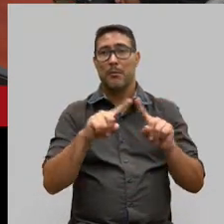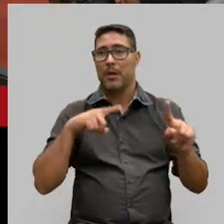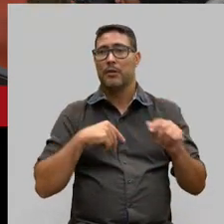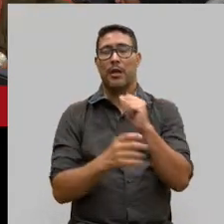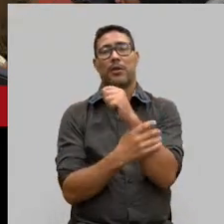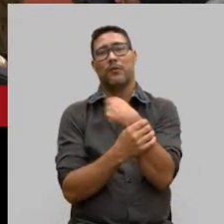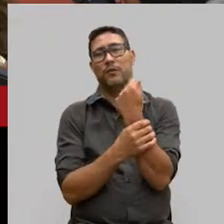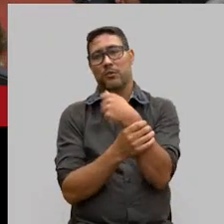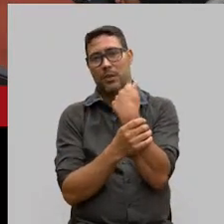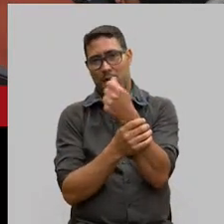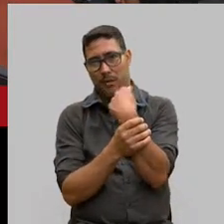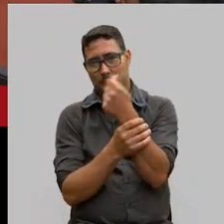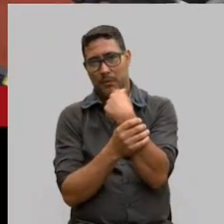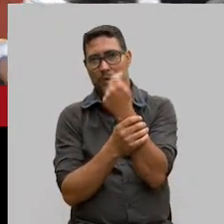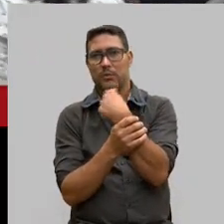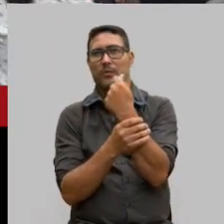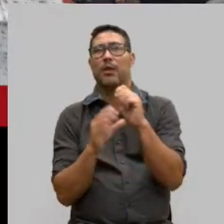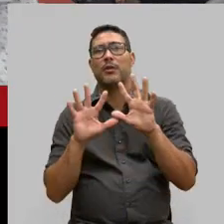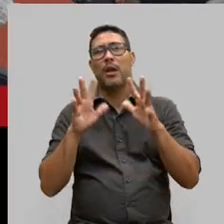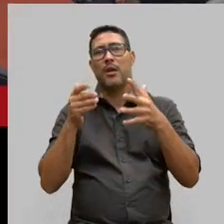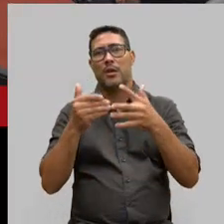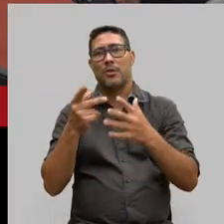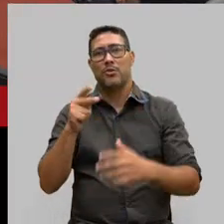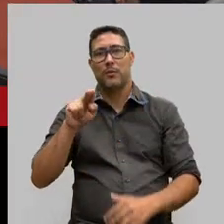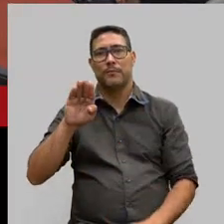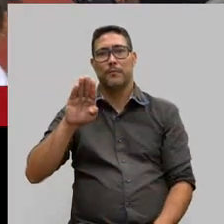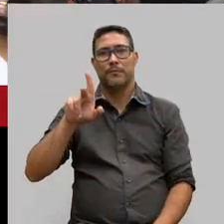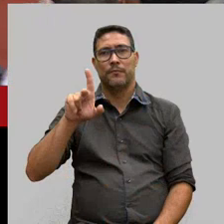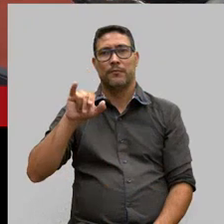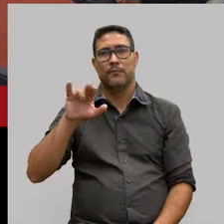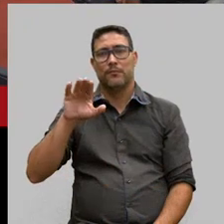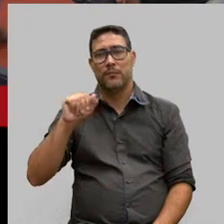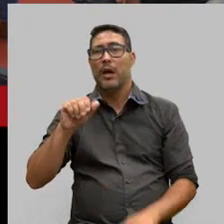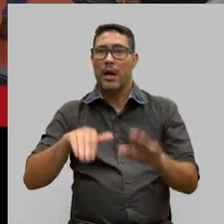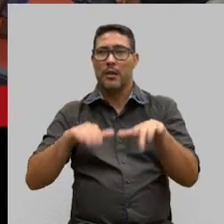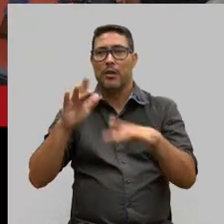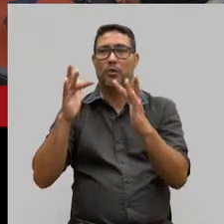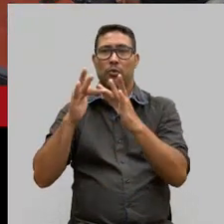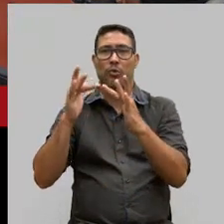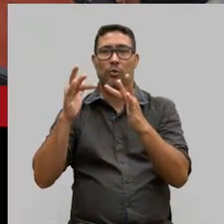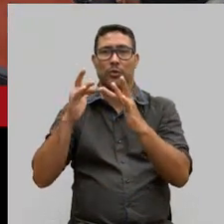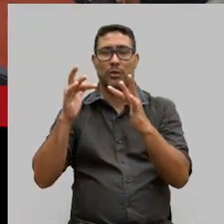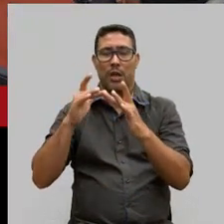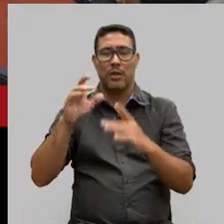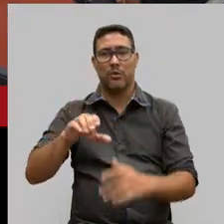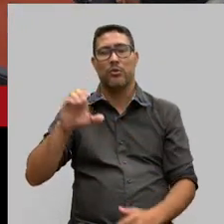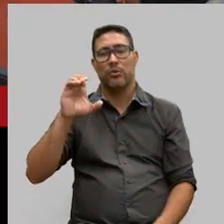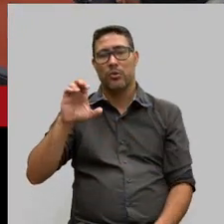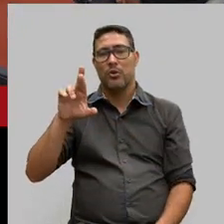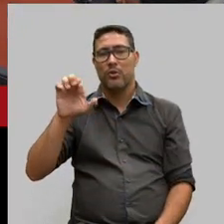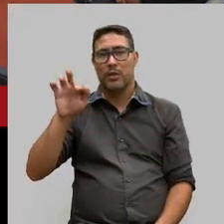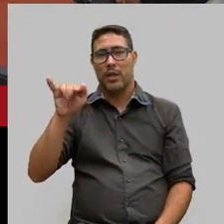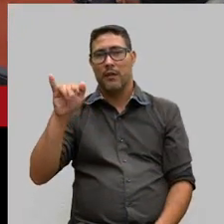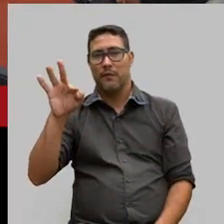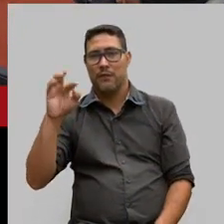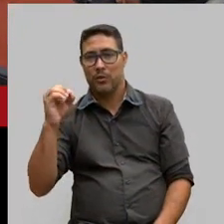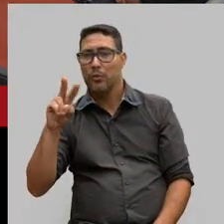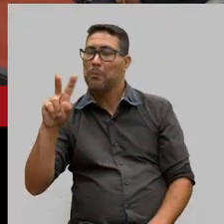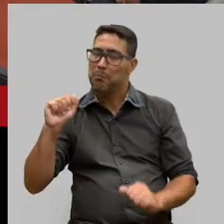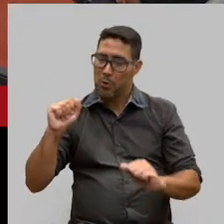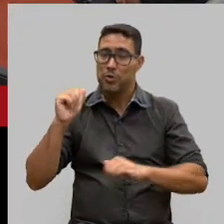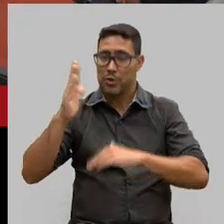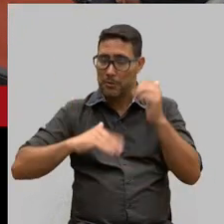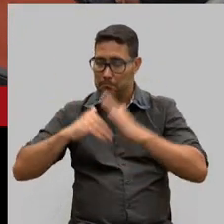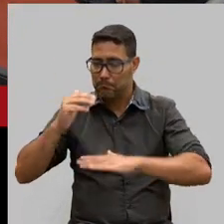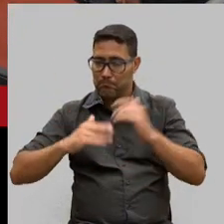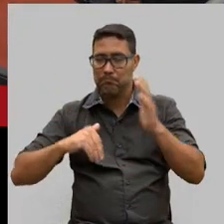rede pública às vezes no num contato com Crefito né pode ter ali uma formação uma qualificação para Claro não é o